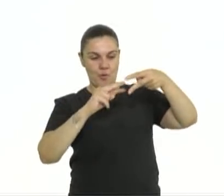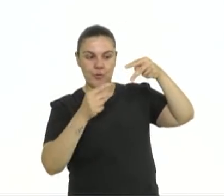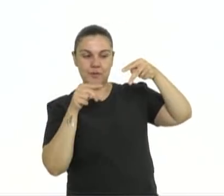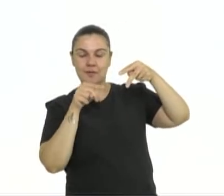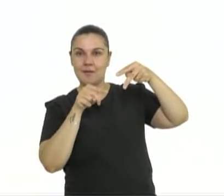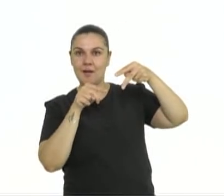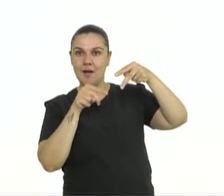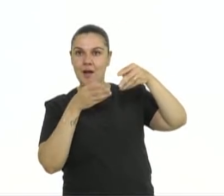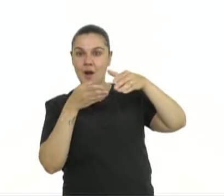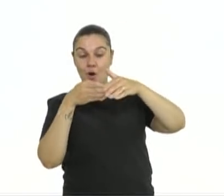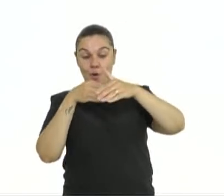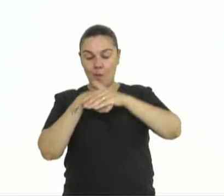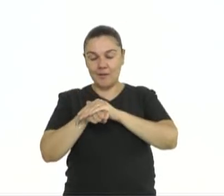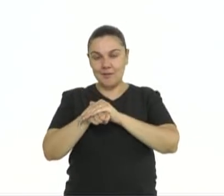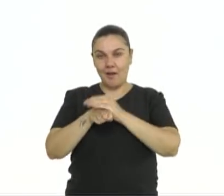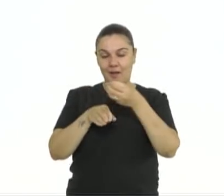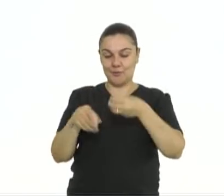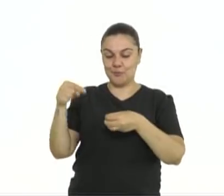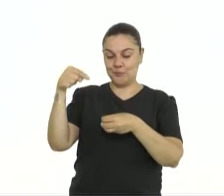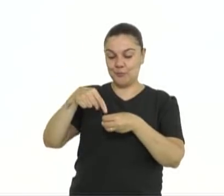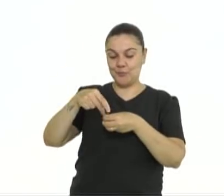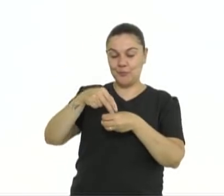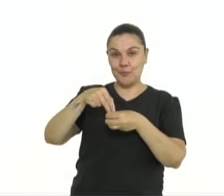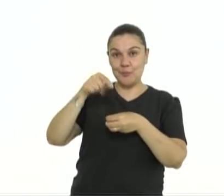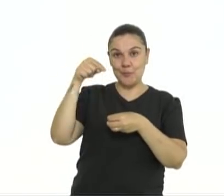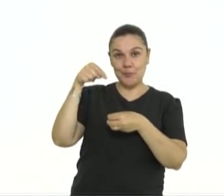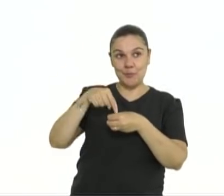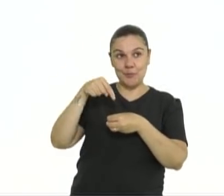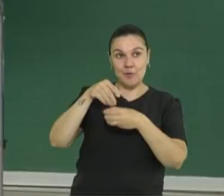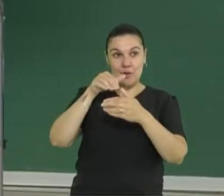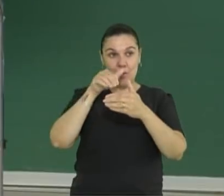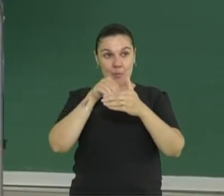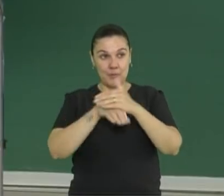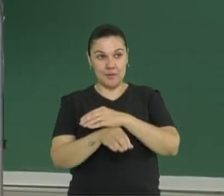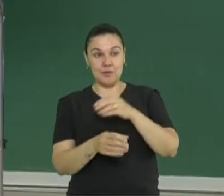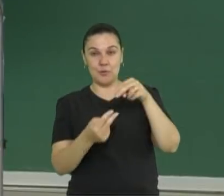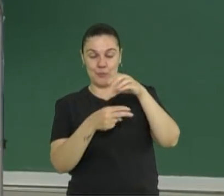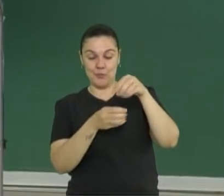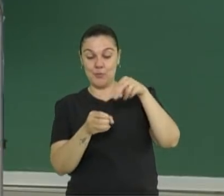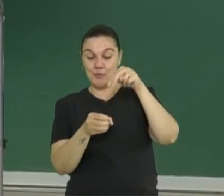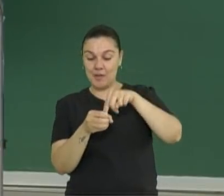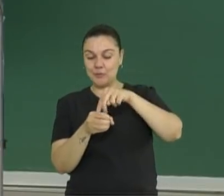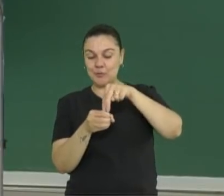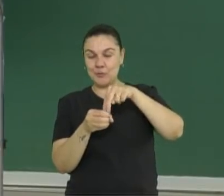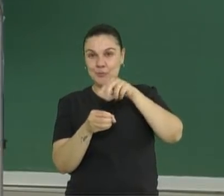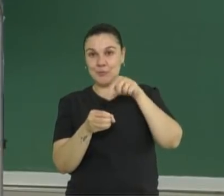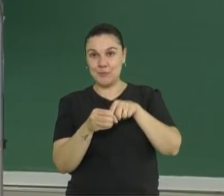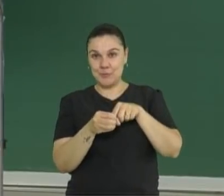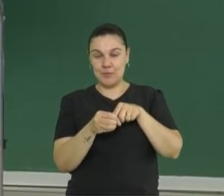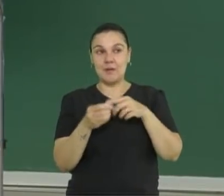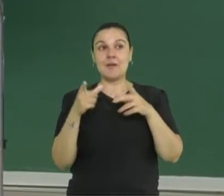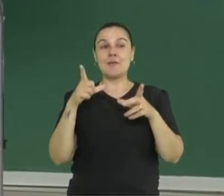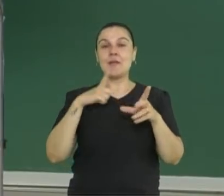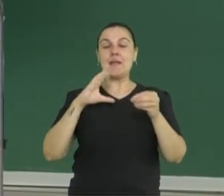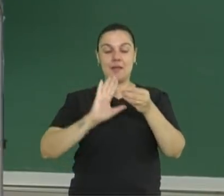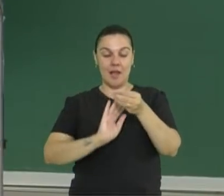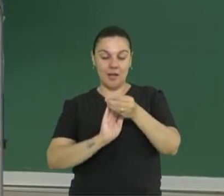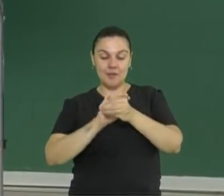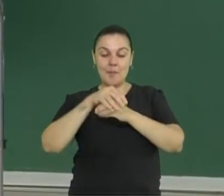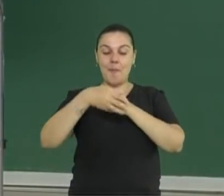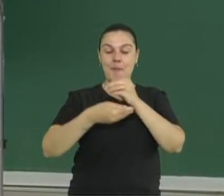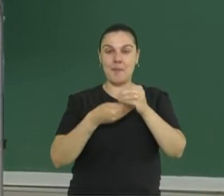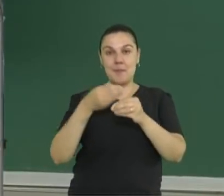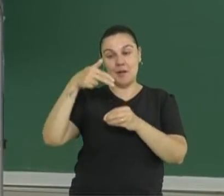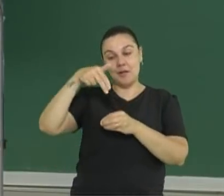está o quê? Armazenado, guardado, contido no interior do núcleo. Então tem aquela membrana